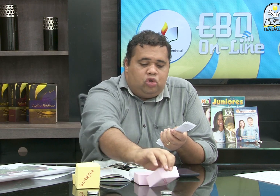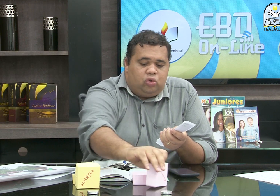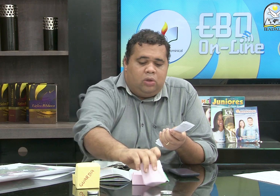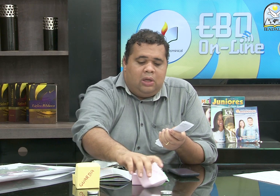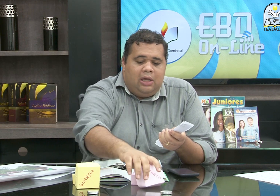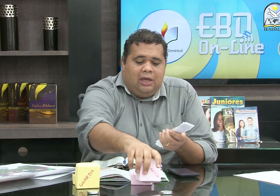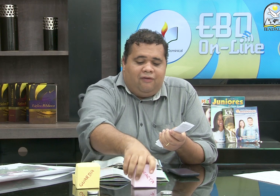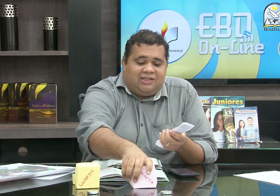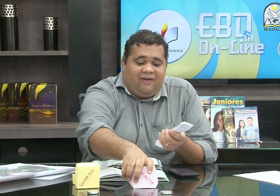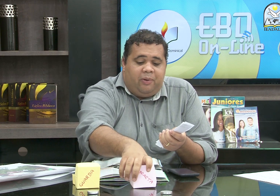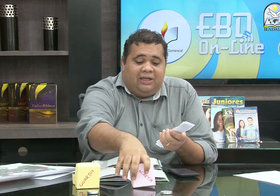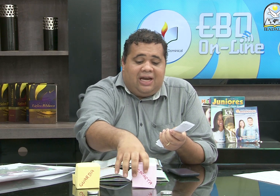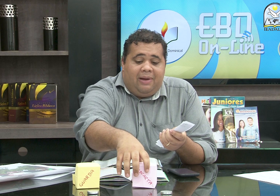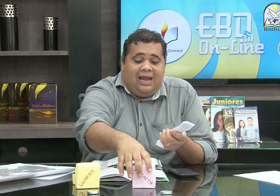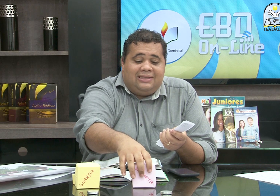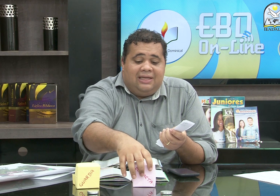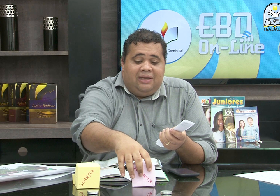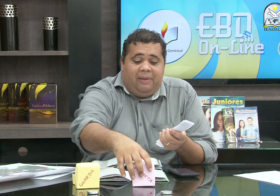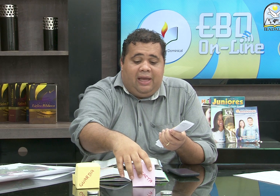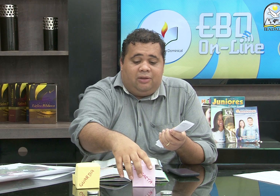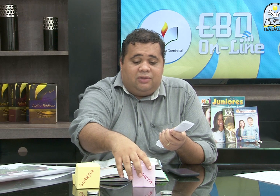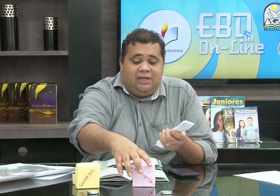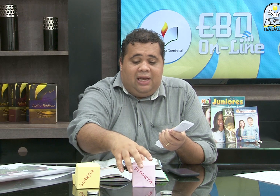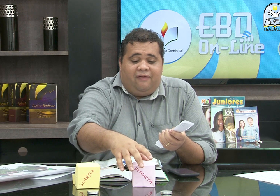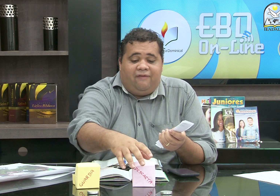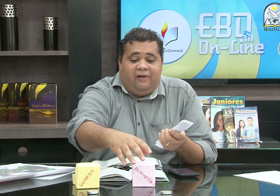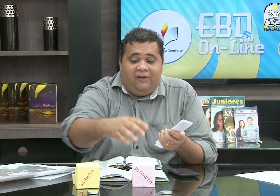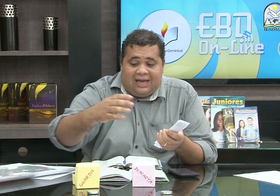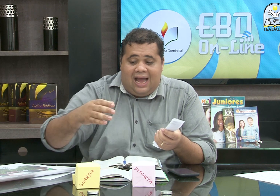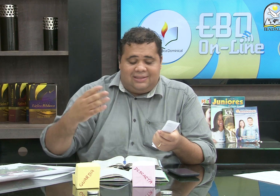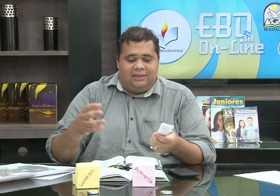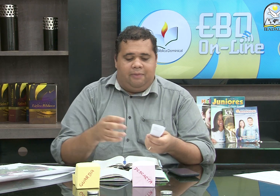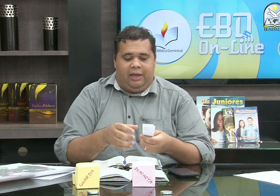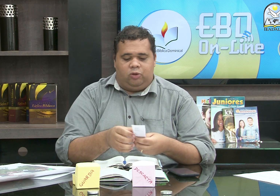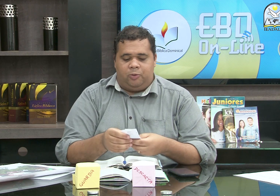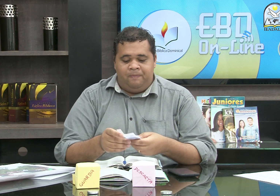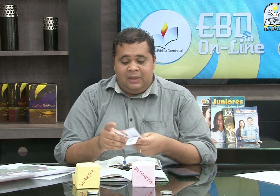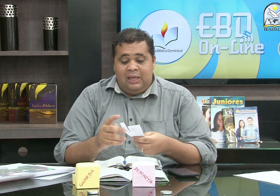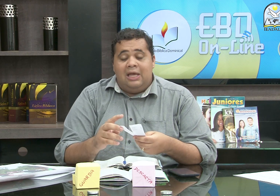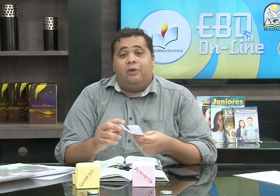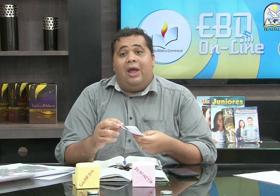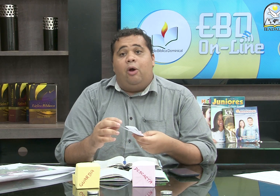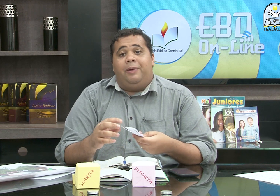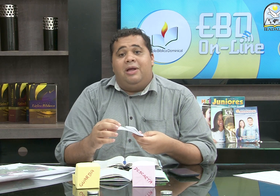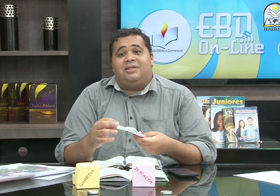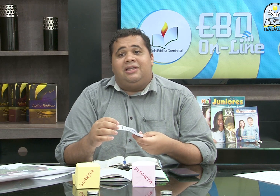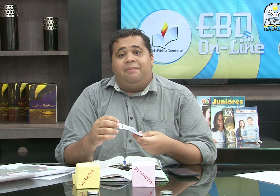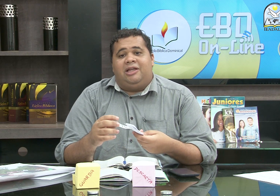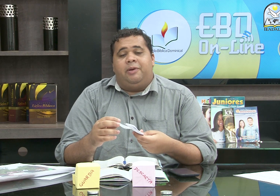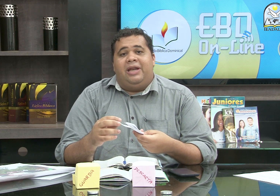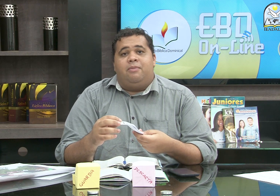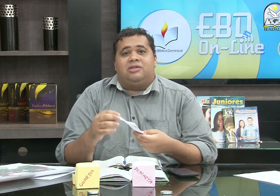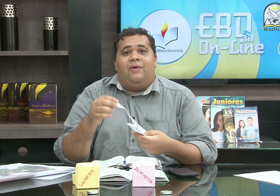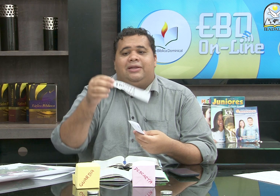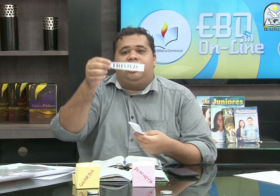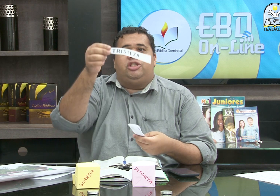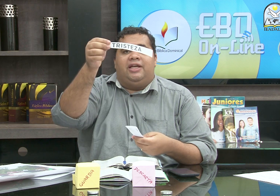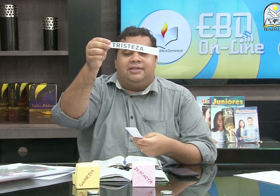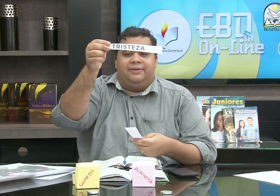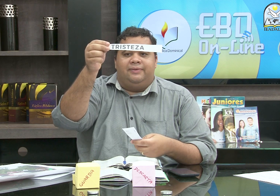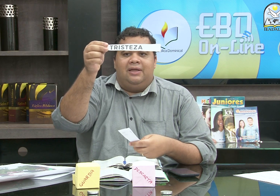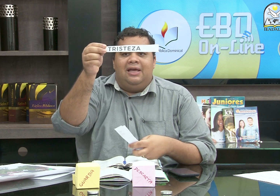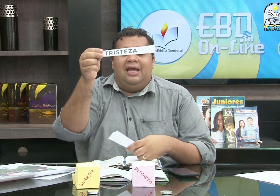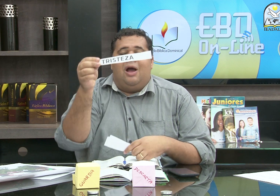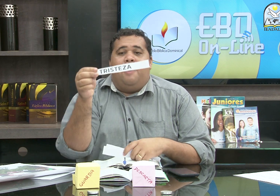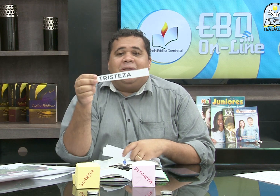ao luto e você vai poder trabalhar os sentimentos e ele vai verificar os sentimentos nãoé o primeiro sentimento primeira emoção é